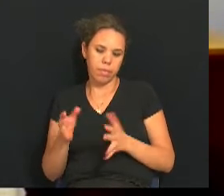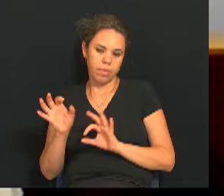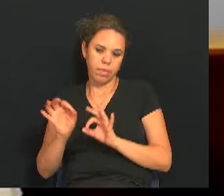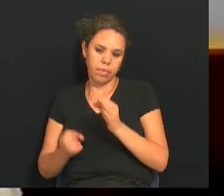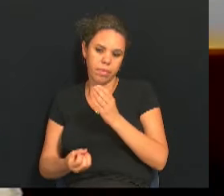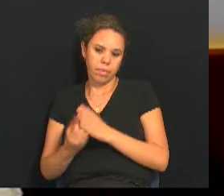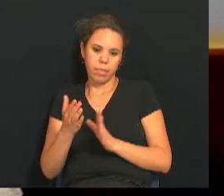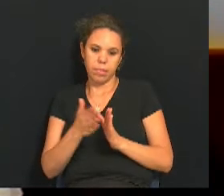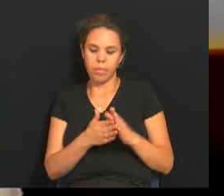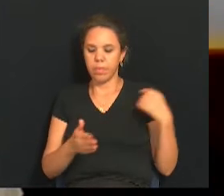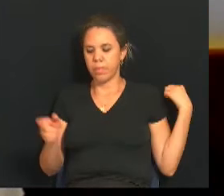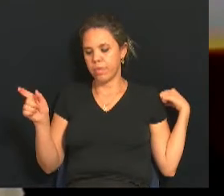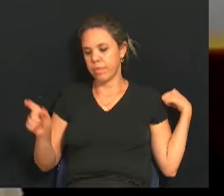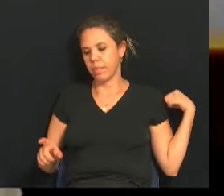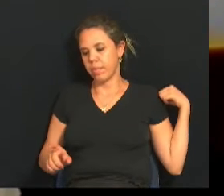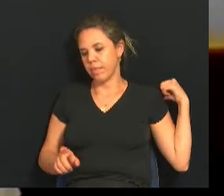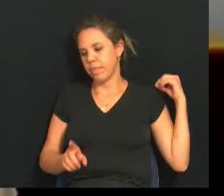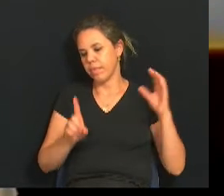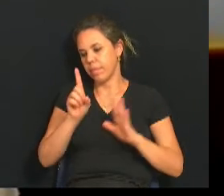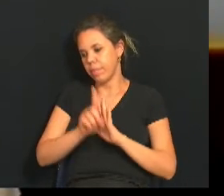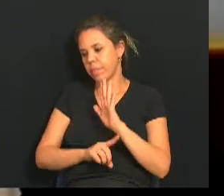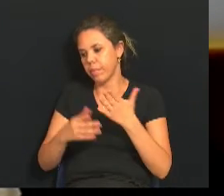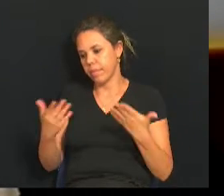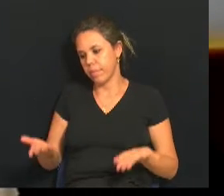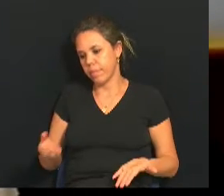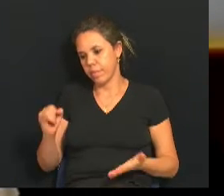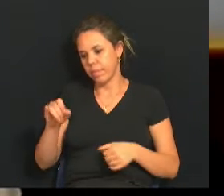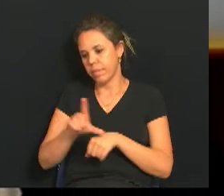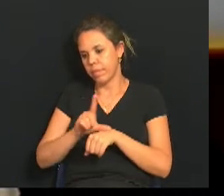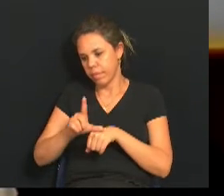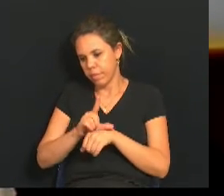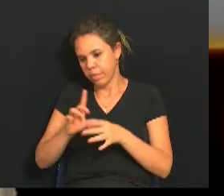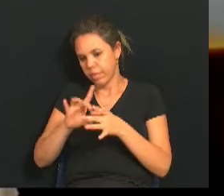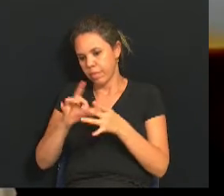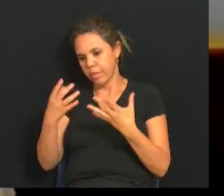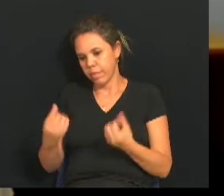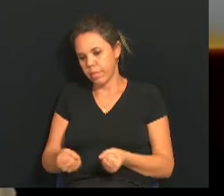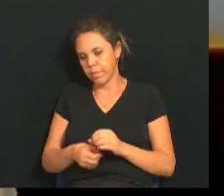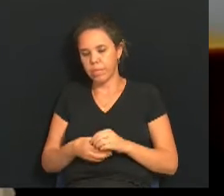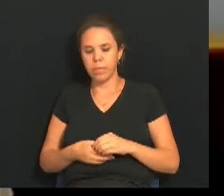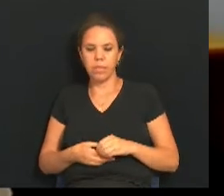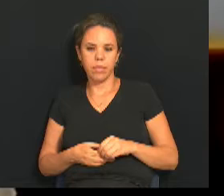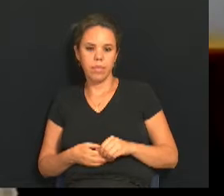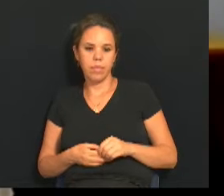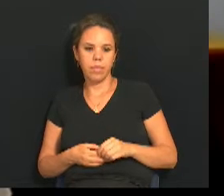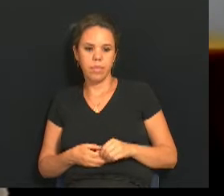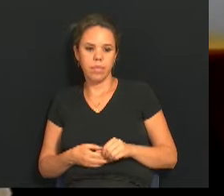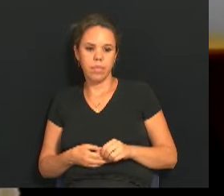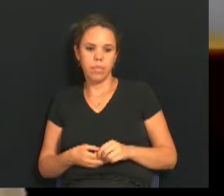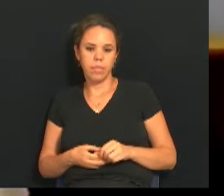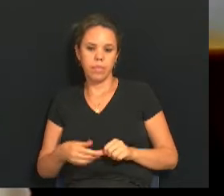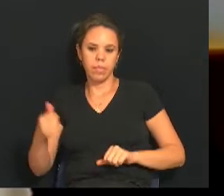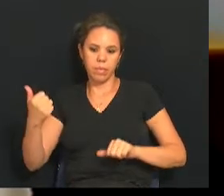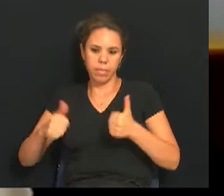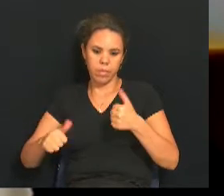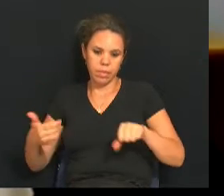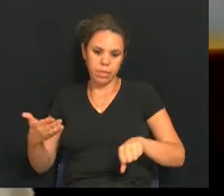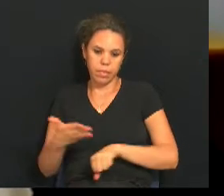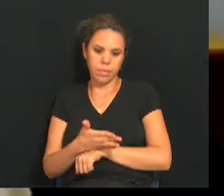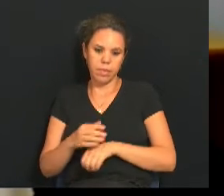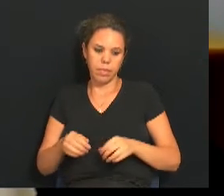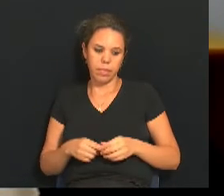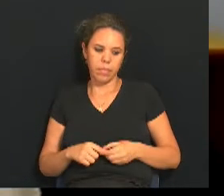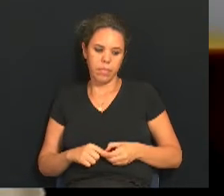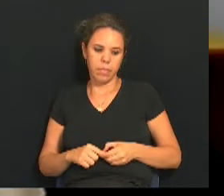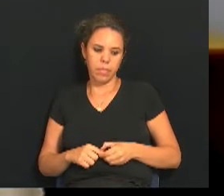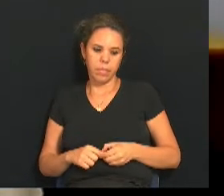um sujeito de direito e se essa legislação permite a elaboração, execução e avaliação participativa. Foi